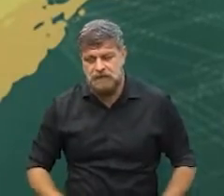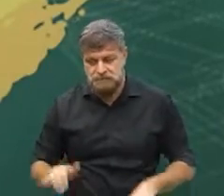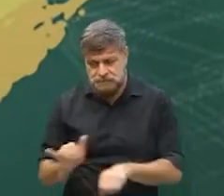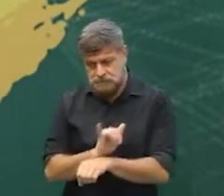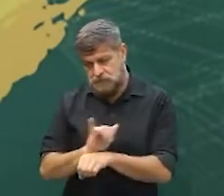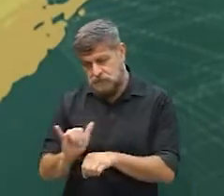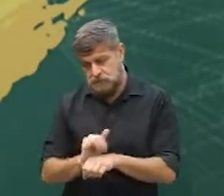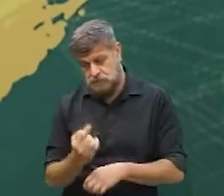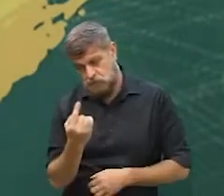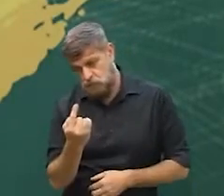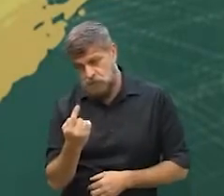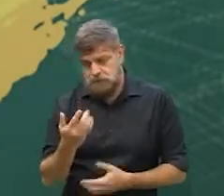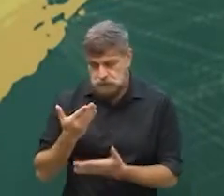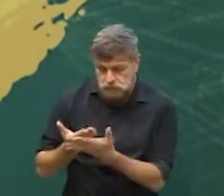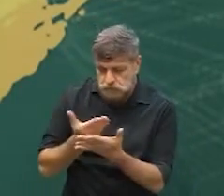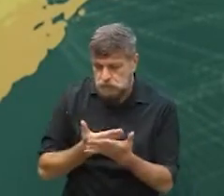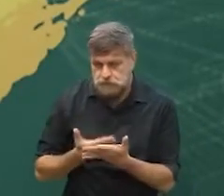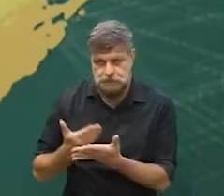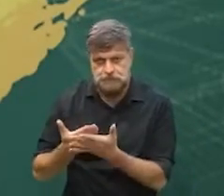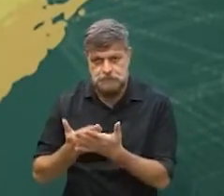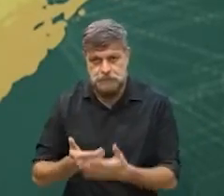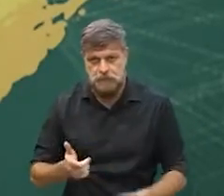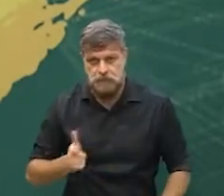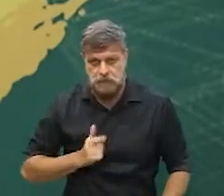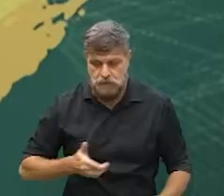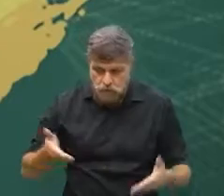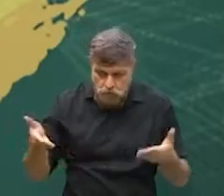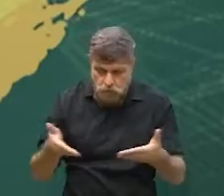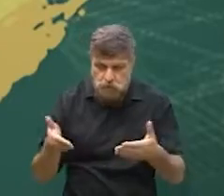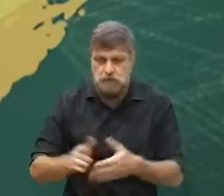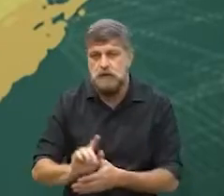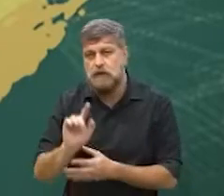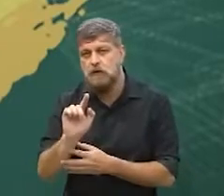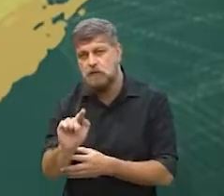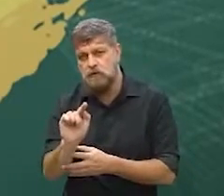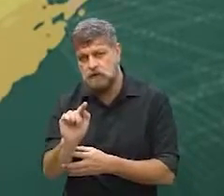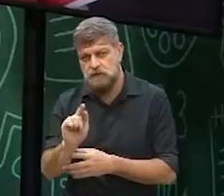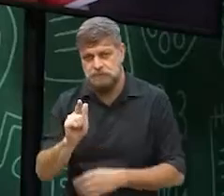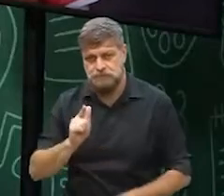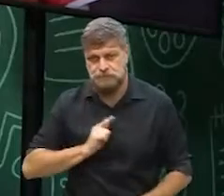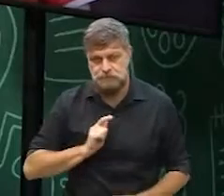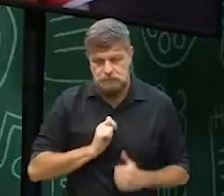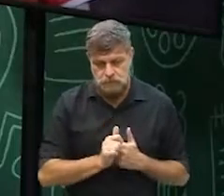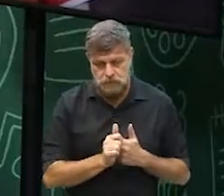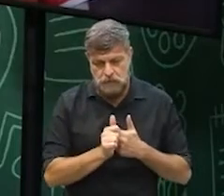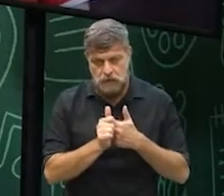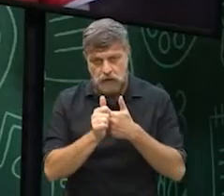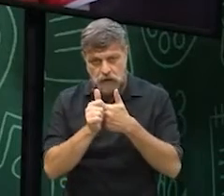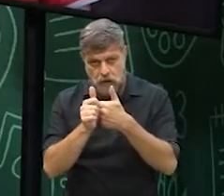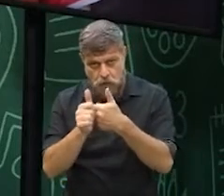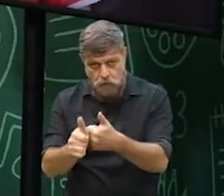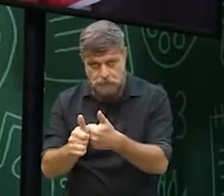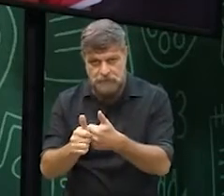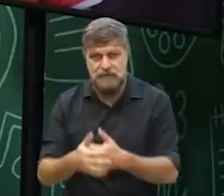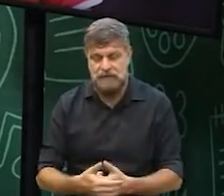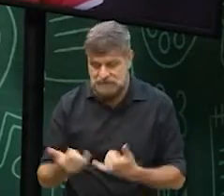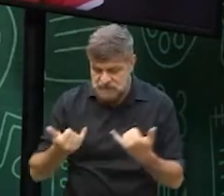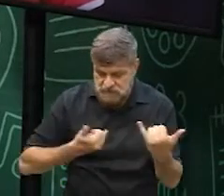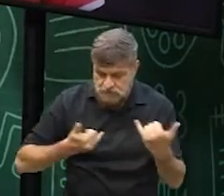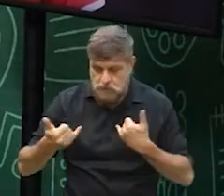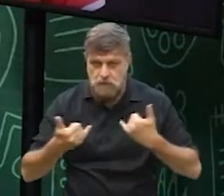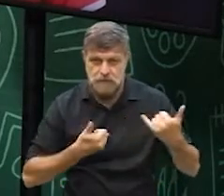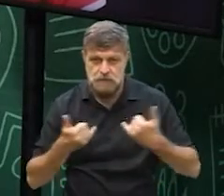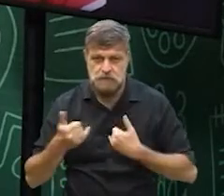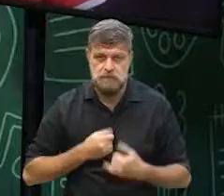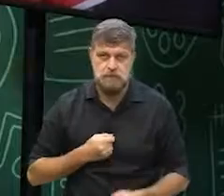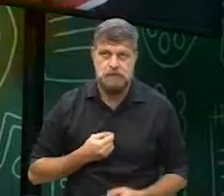uma das formas, certamente, de estudar para a atualidade, imagino que seja acompanhando as principais informações,